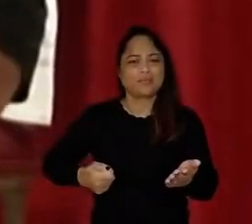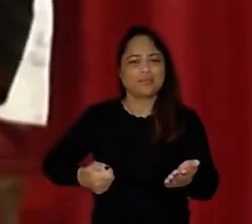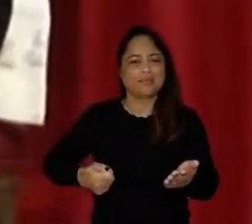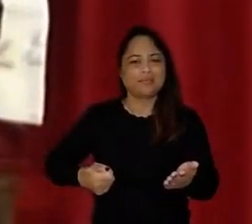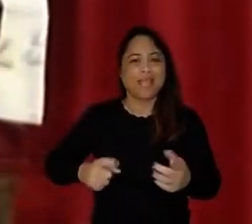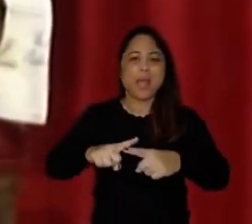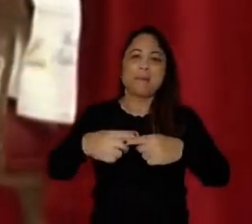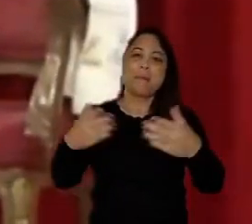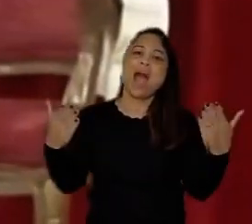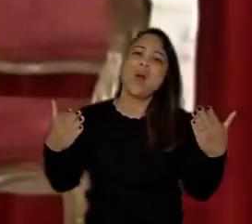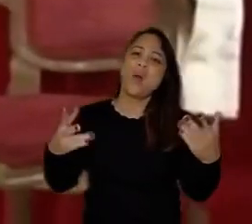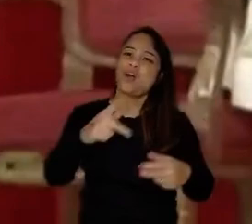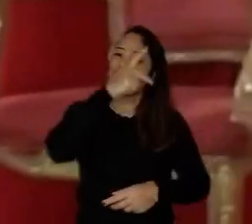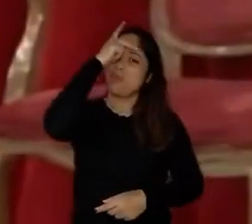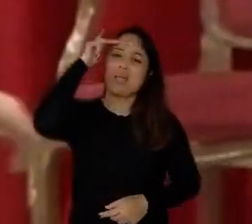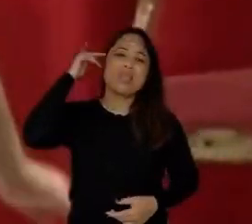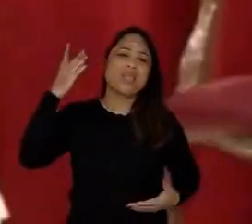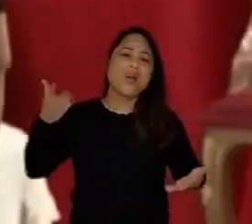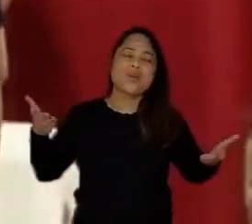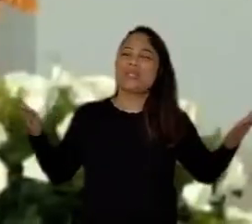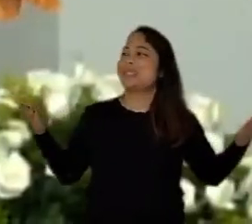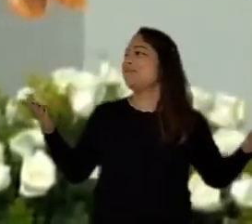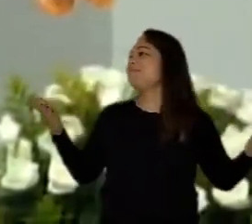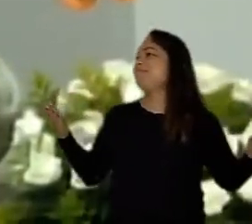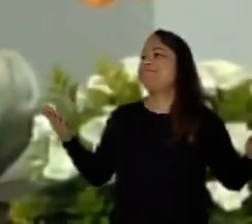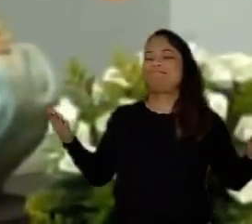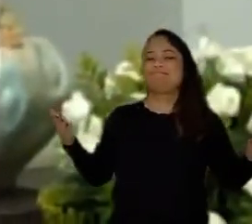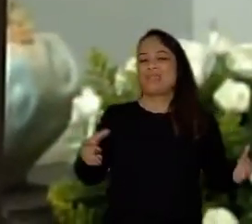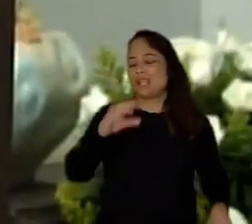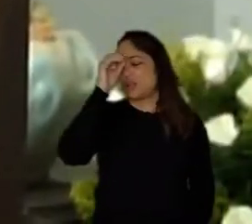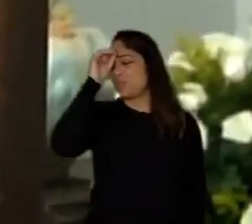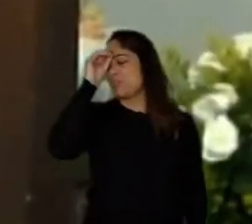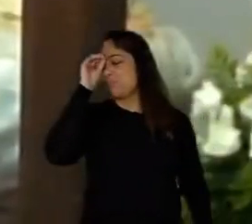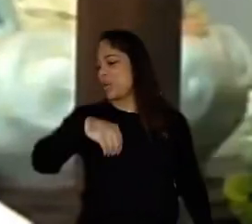Só que a geração de hoje não tem esforço.